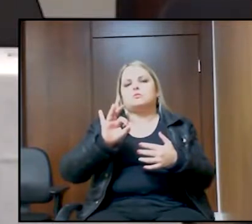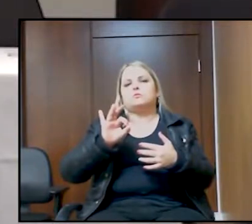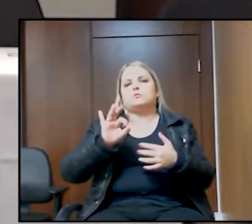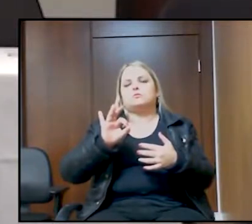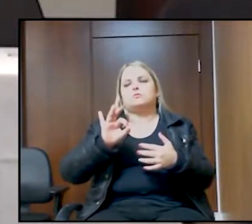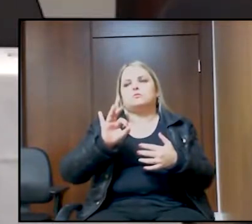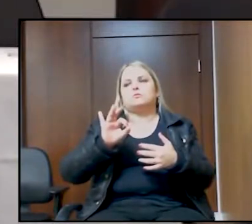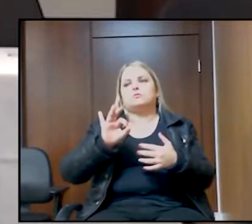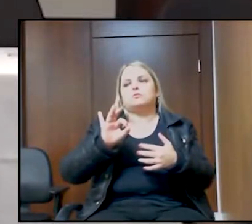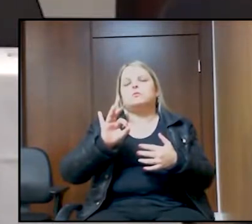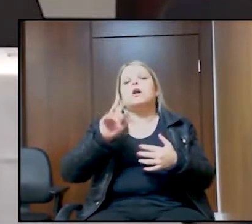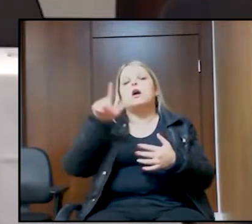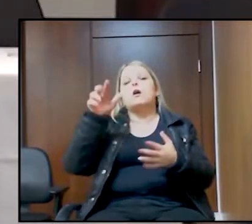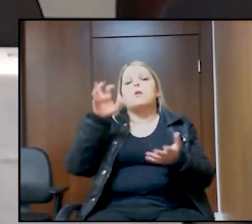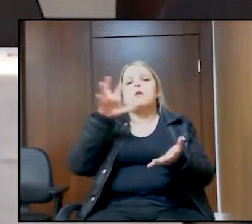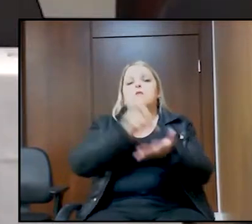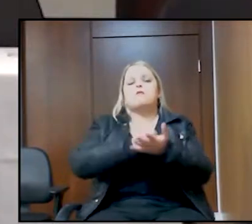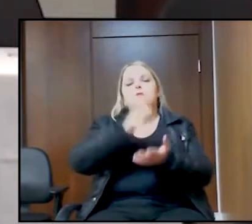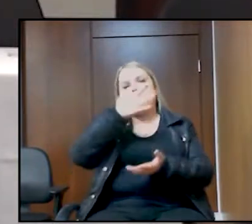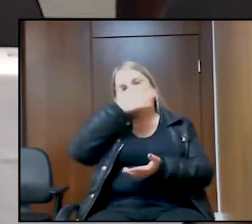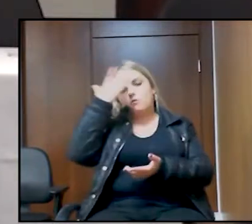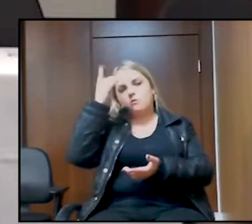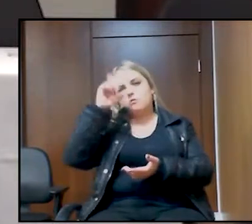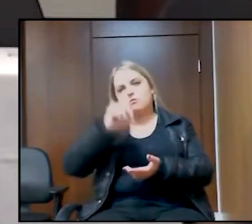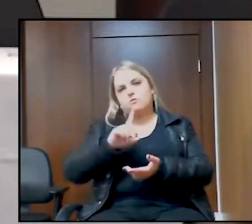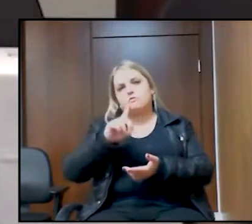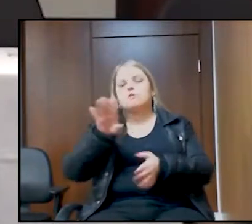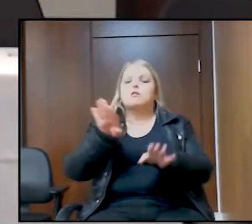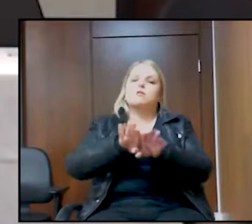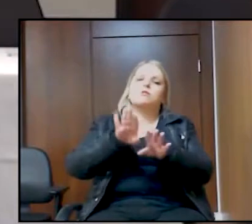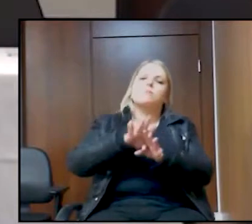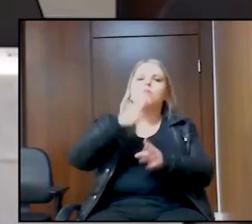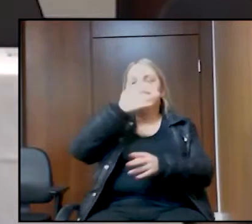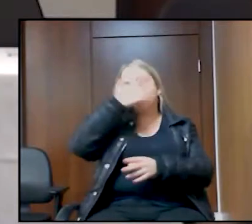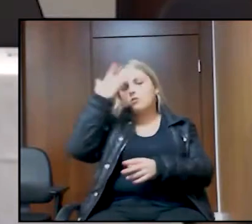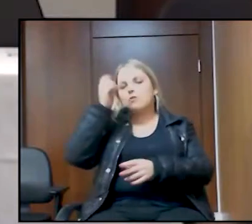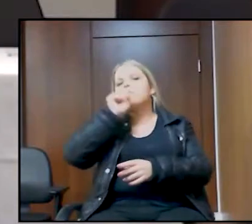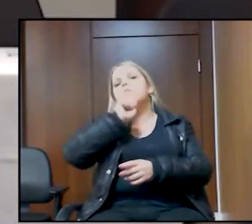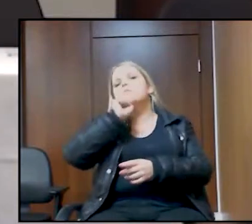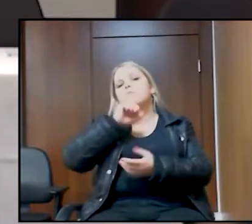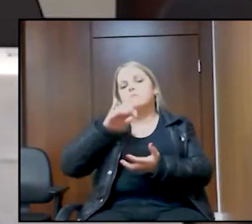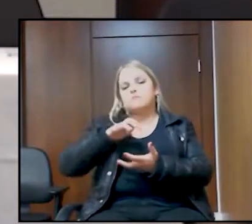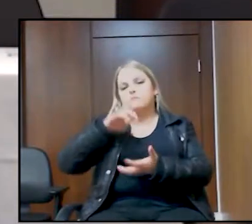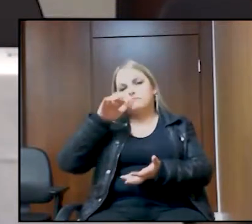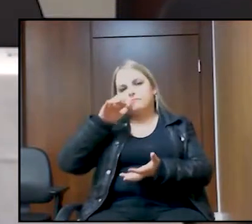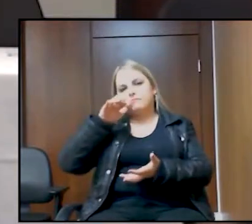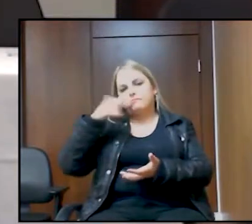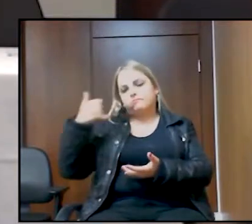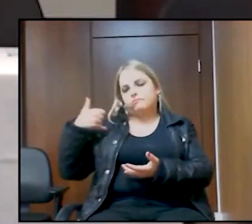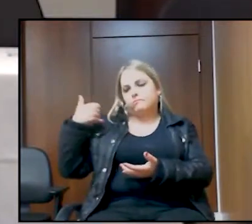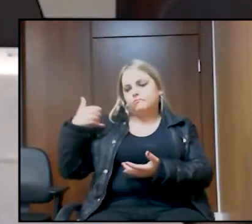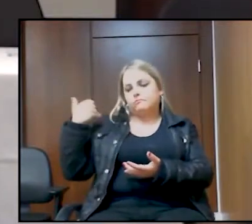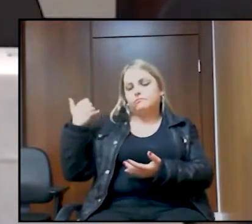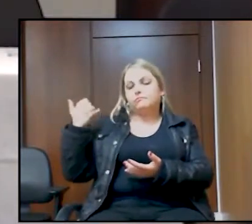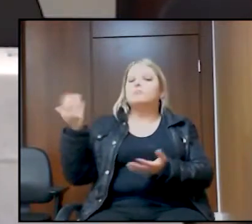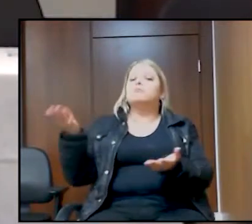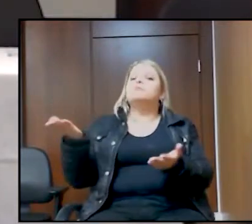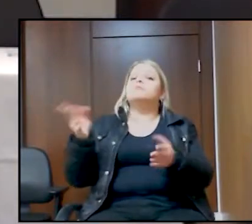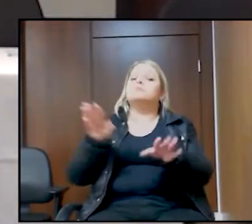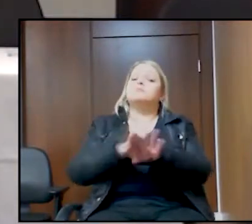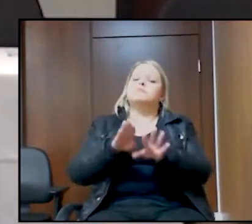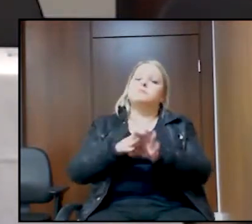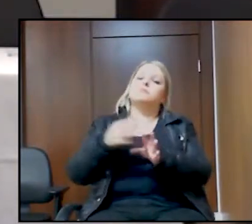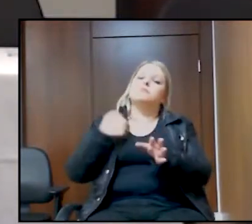de reserva para pessoas com deficiência, assim também para idosos, né? E uma pergunta que me ocorre, ainda que esteja aqui fundamentado